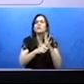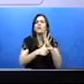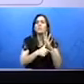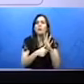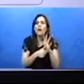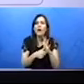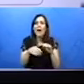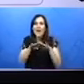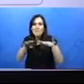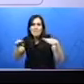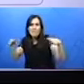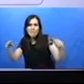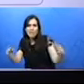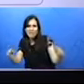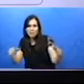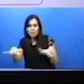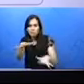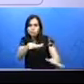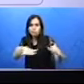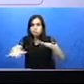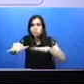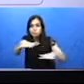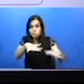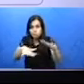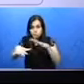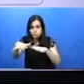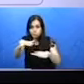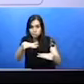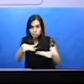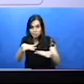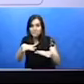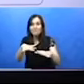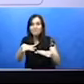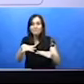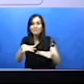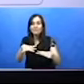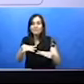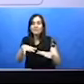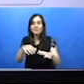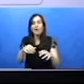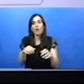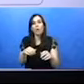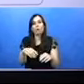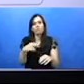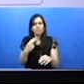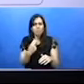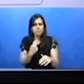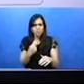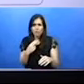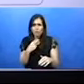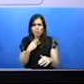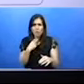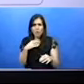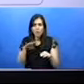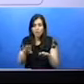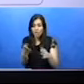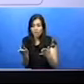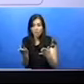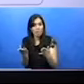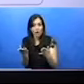uma mesa, embaralhar essas figuras na mesa de cabeça para baixo, para a gente